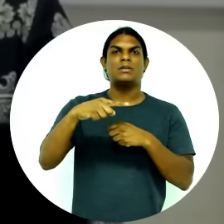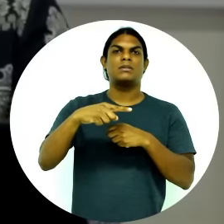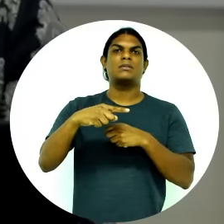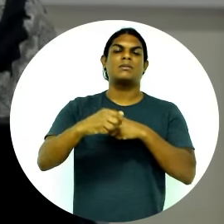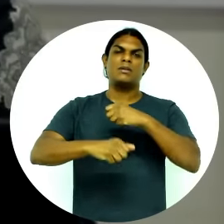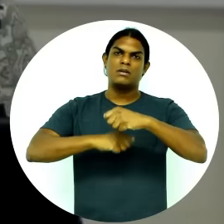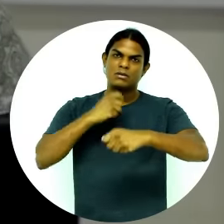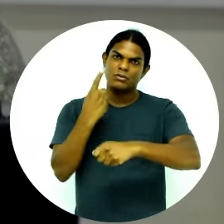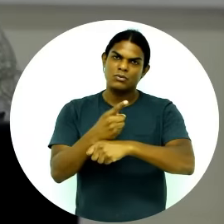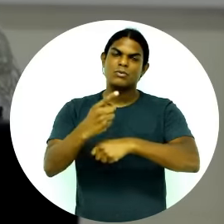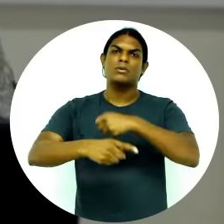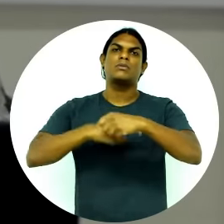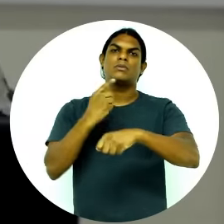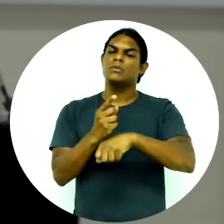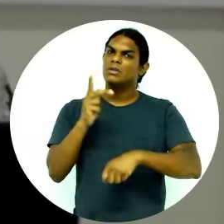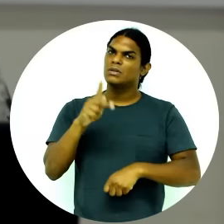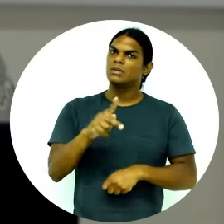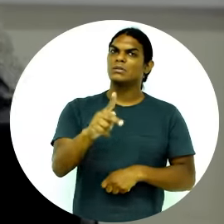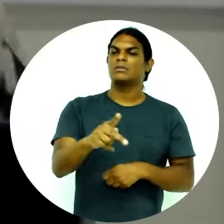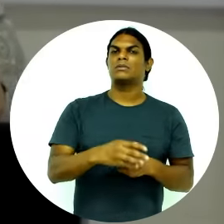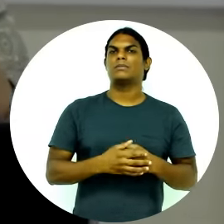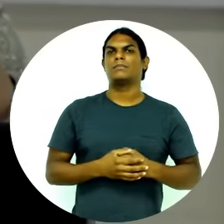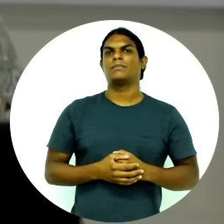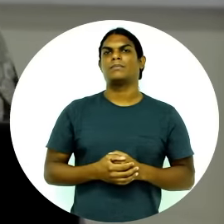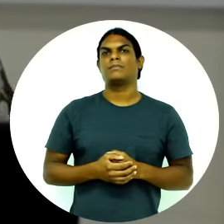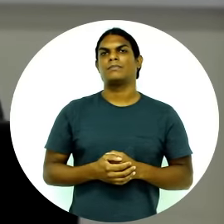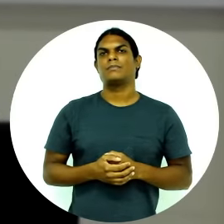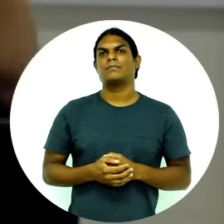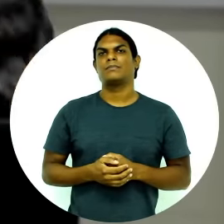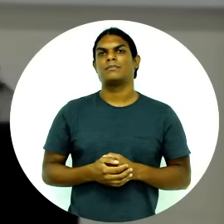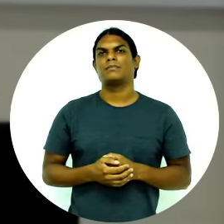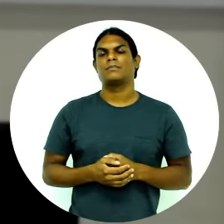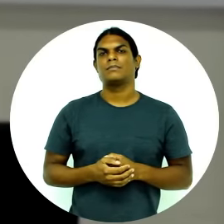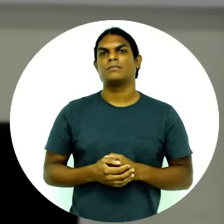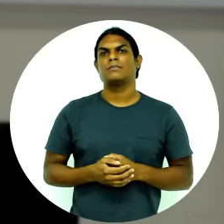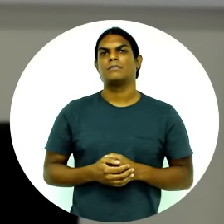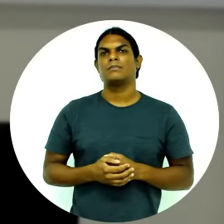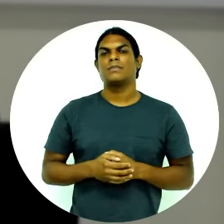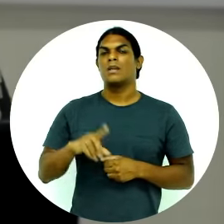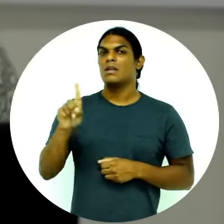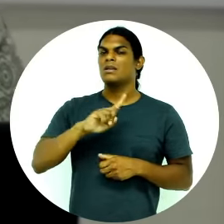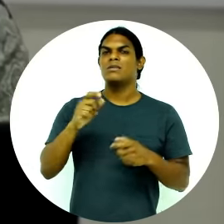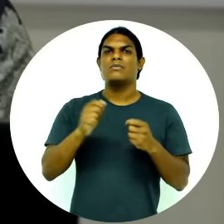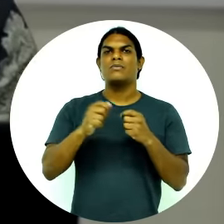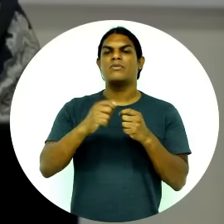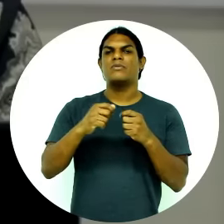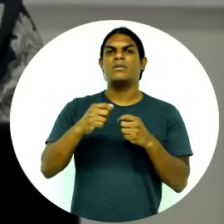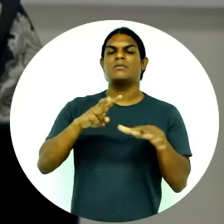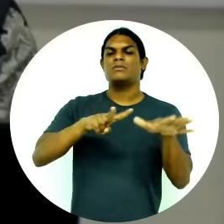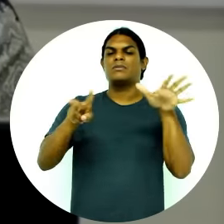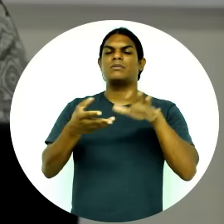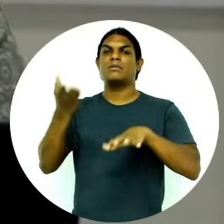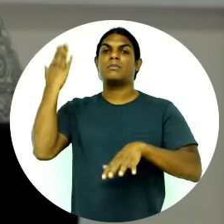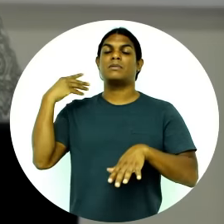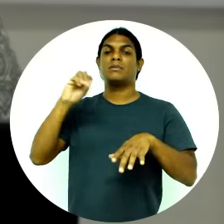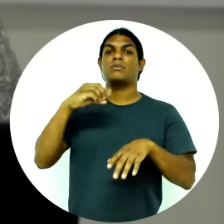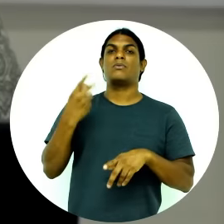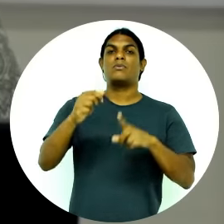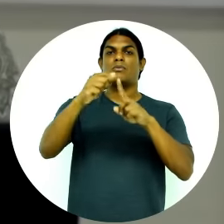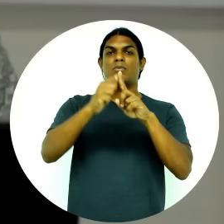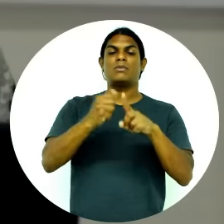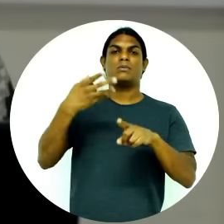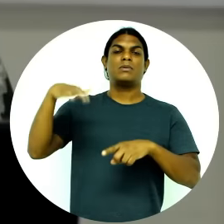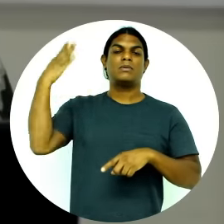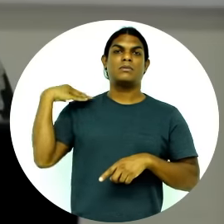equipe. Mas o efeito halo faz com que uma característica influencie a outra. Falta